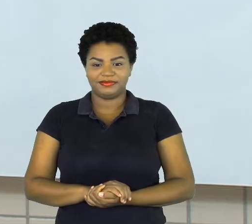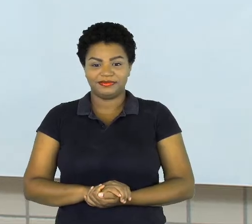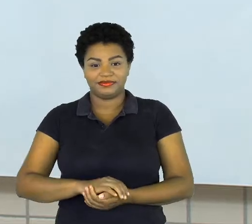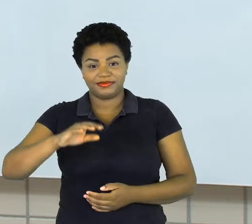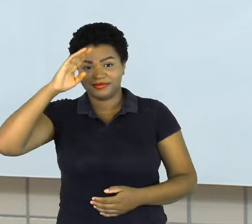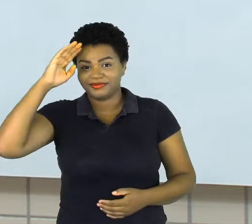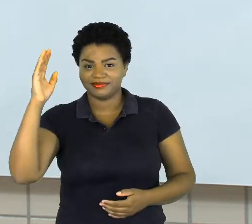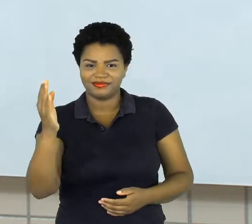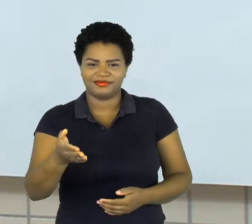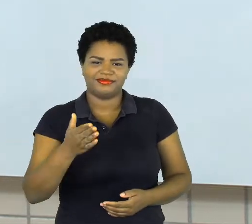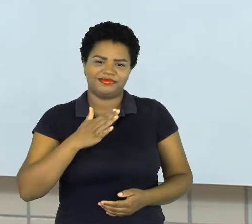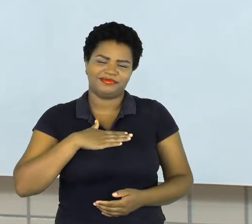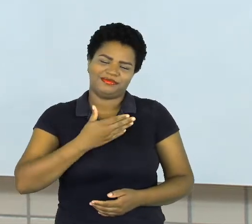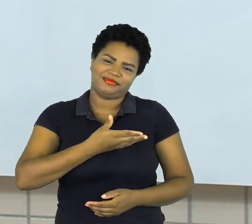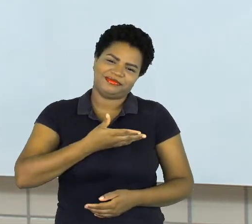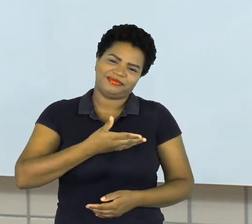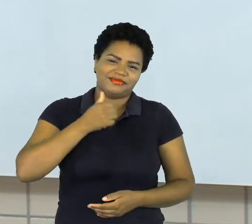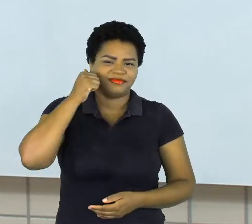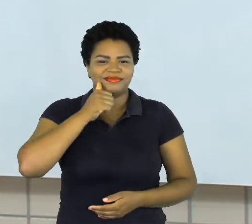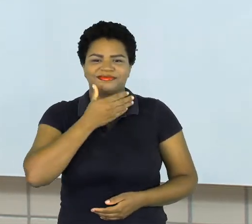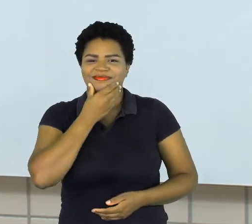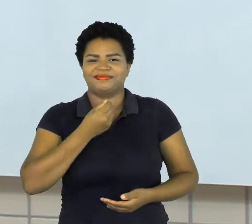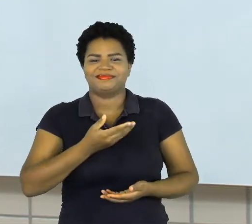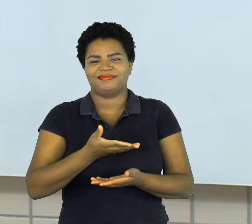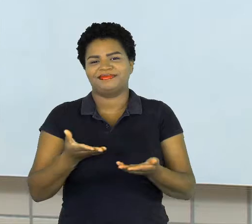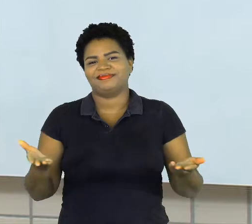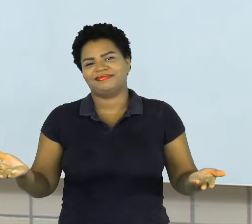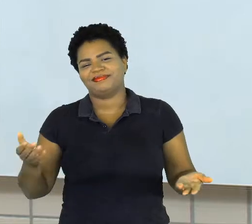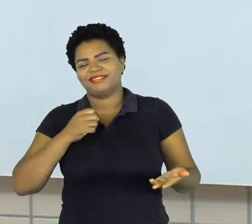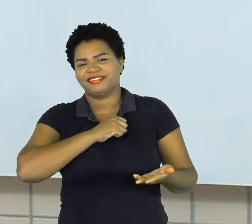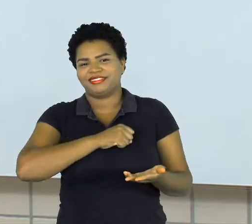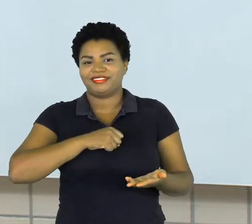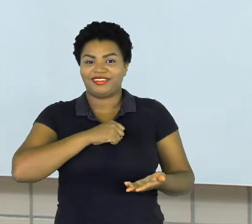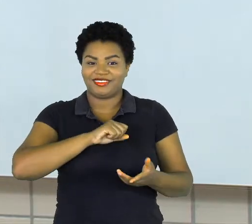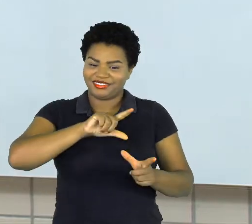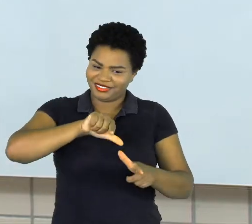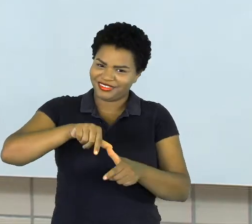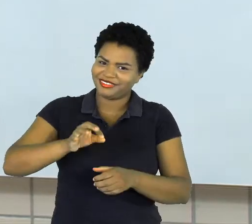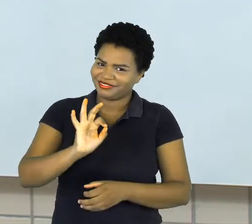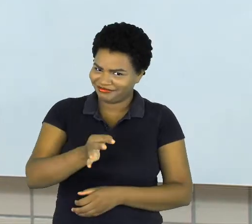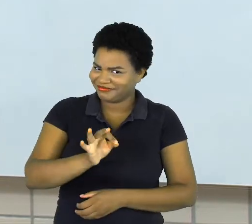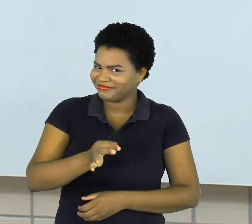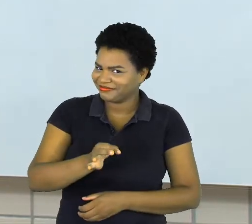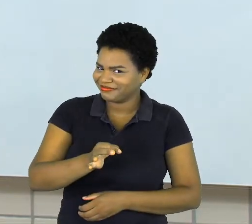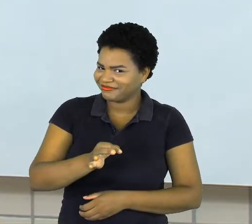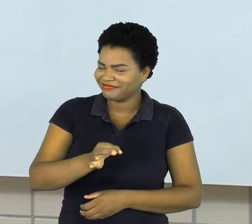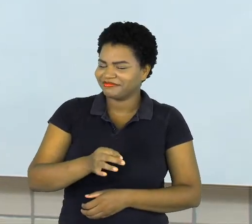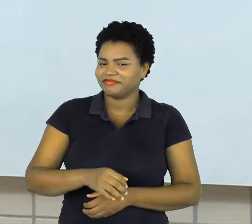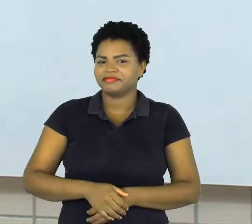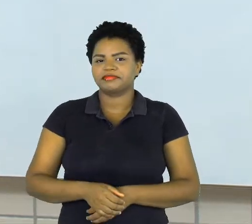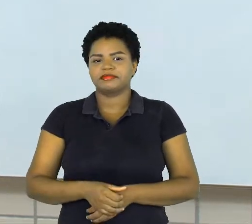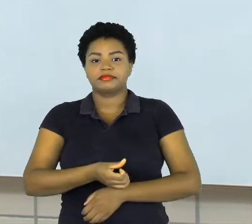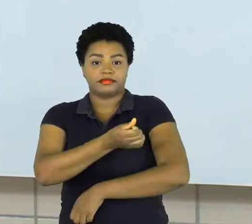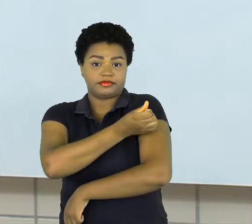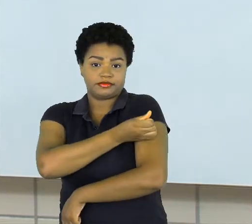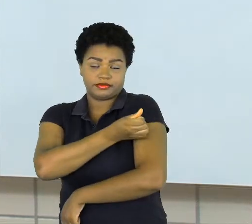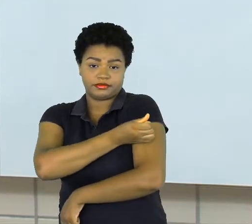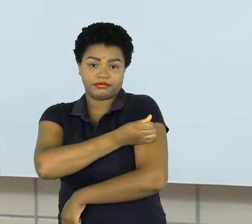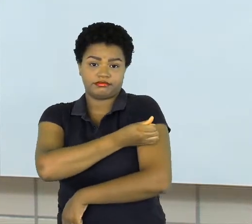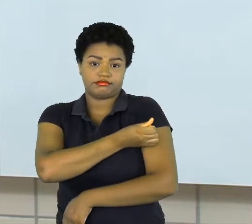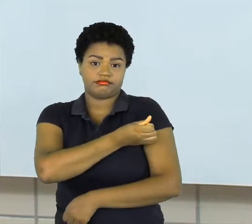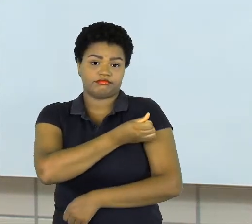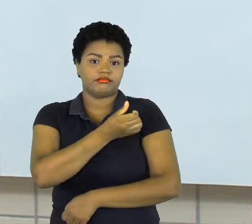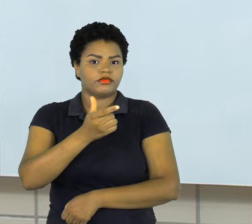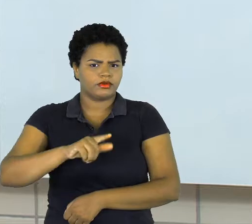Alô, meus amigos, minhas amigas, estava com saudade da geografia, né? Sexto ano, mais